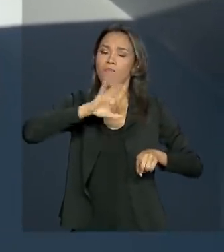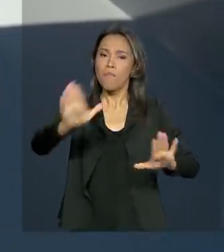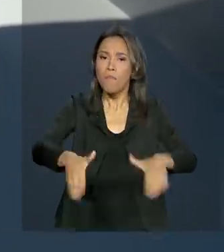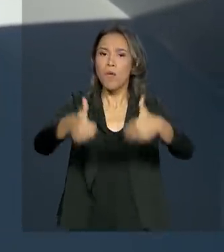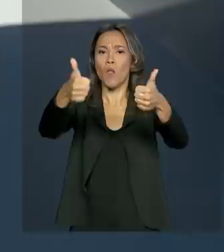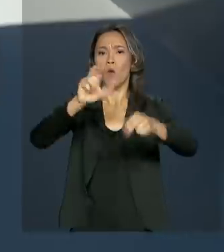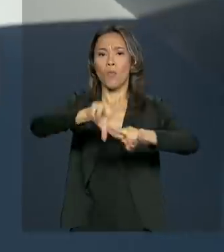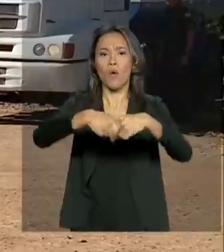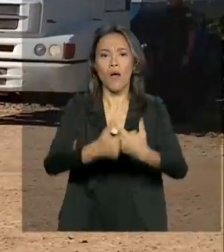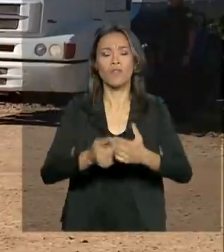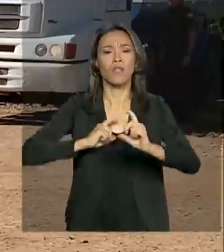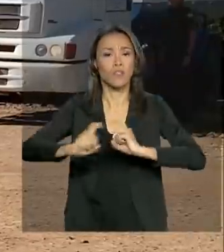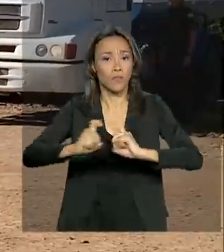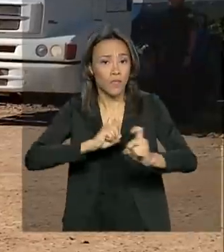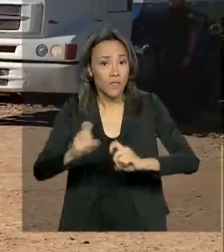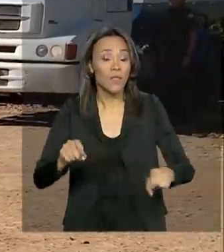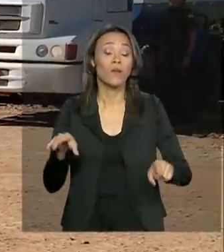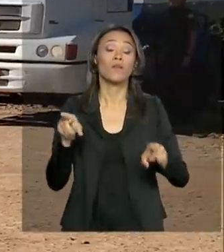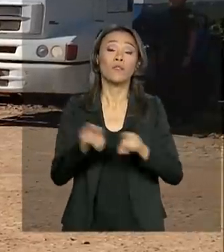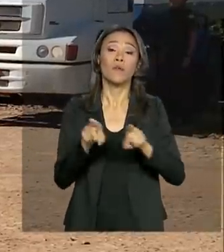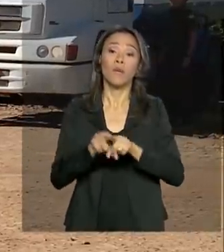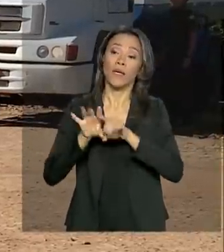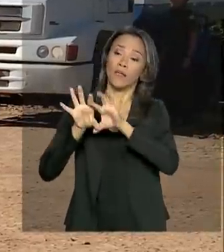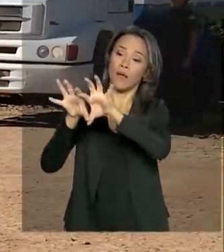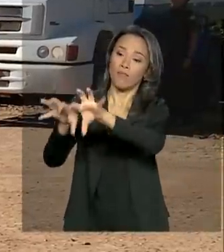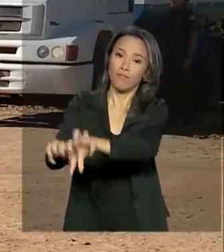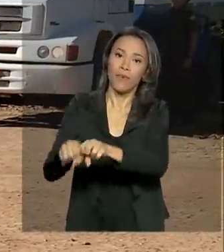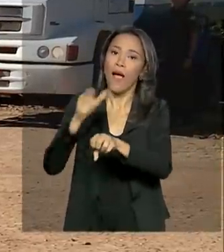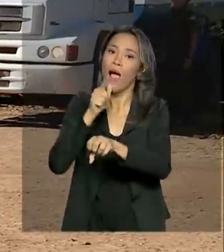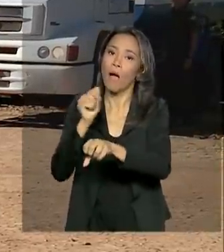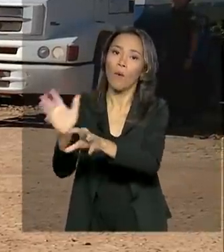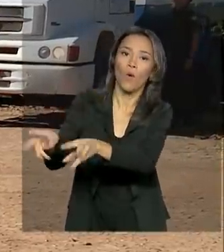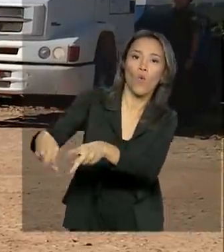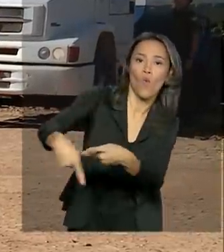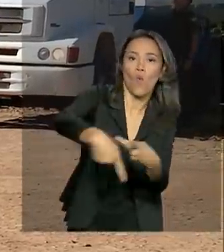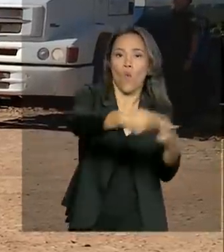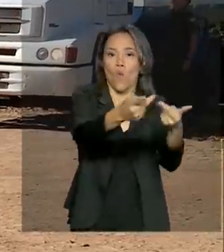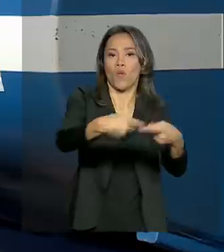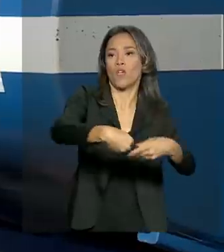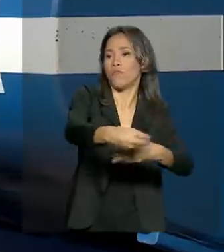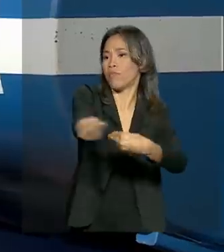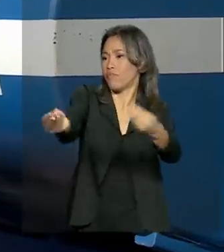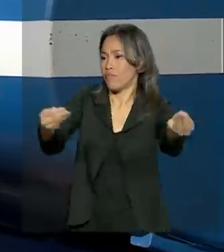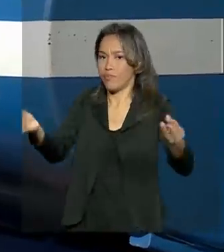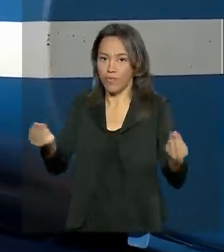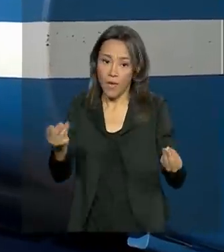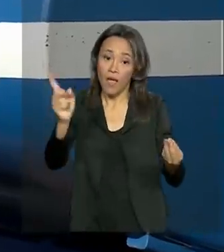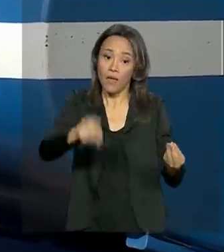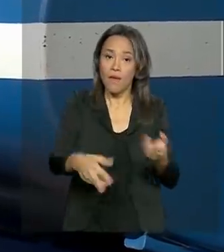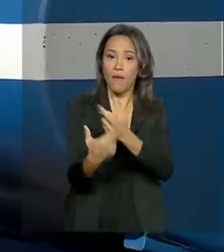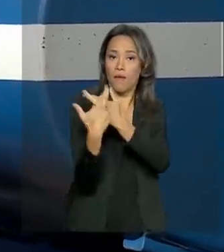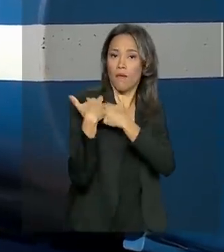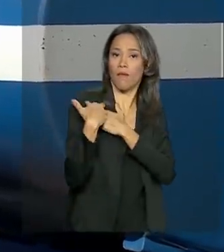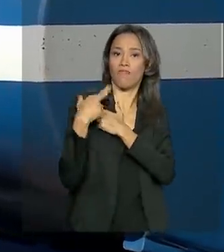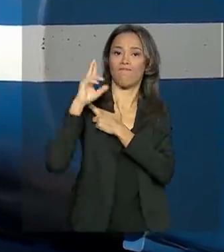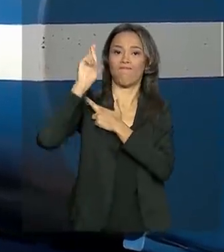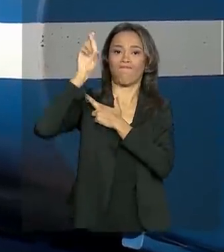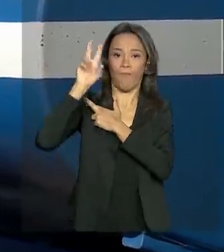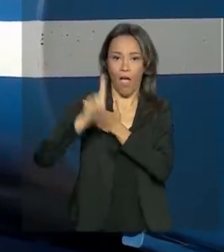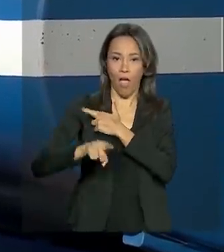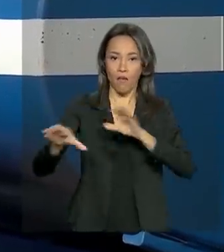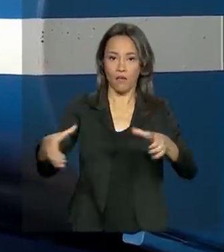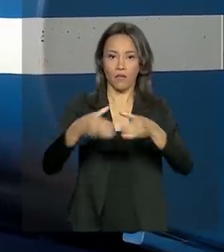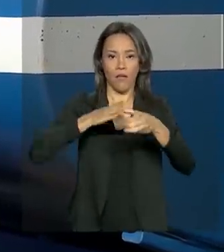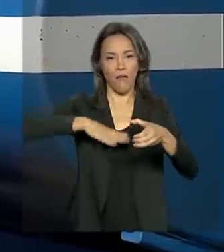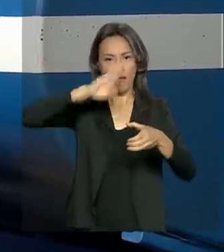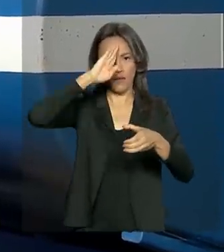na captação da água, quanto na distribuição. O controle da operação é feito pelo Exército e conta com 4